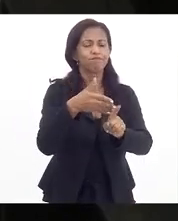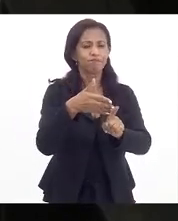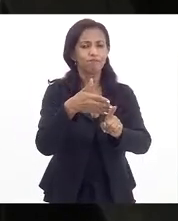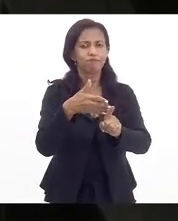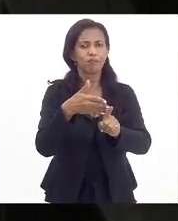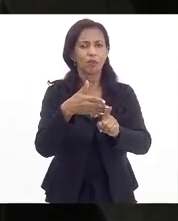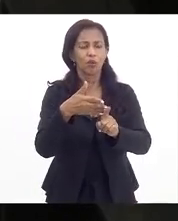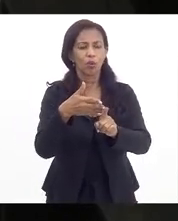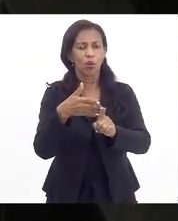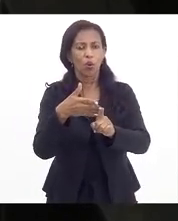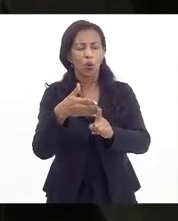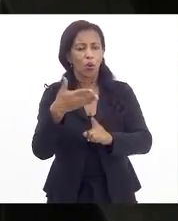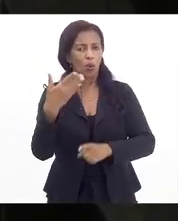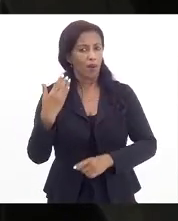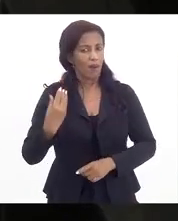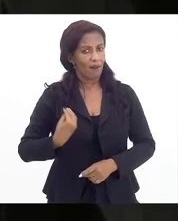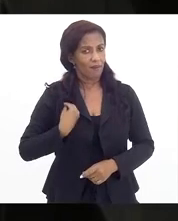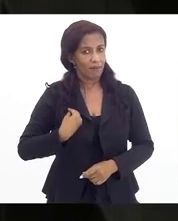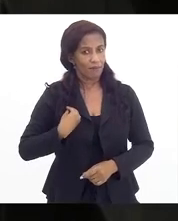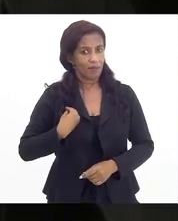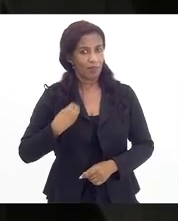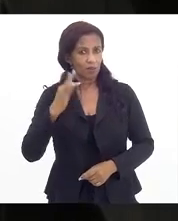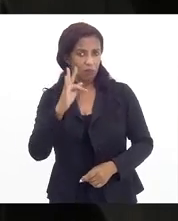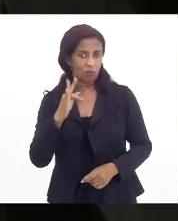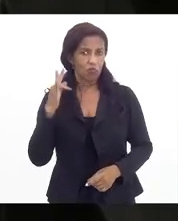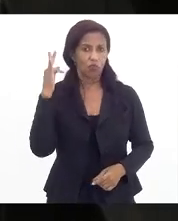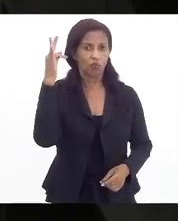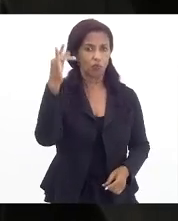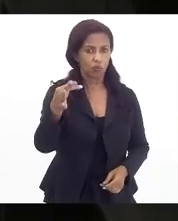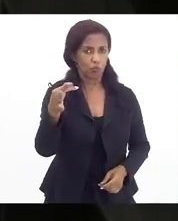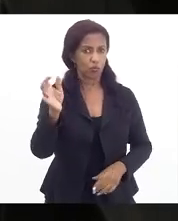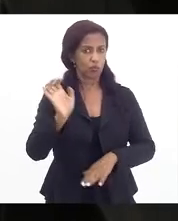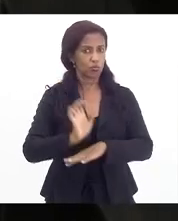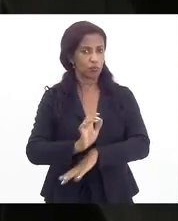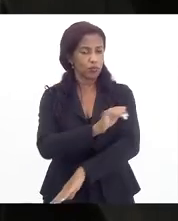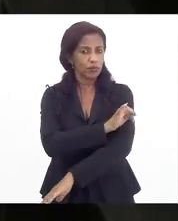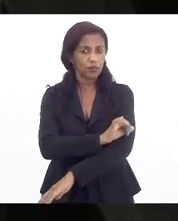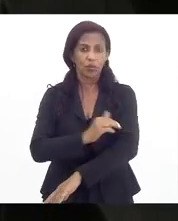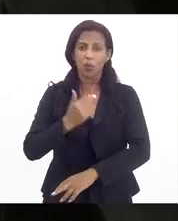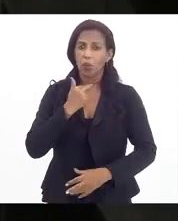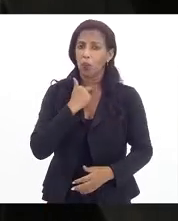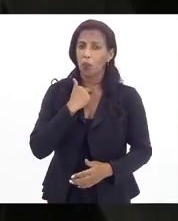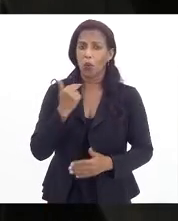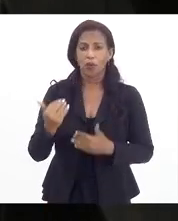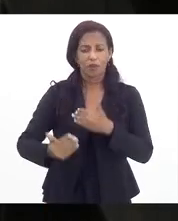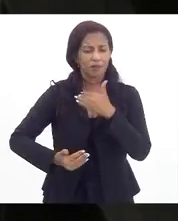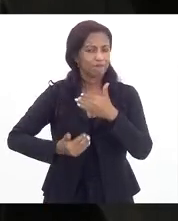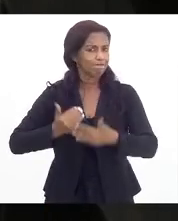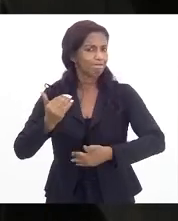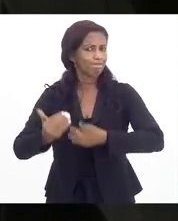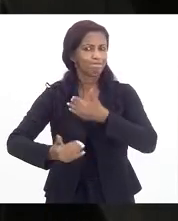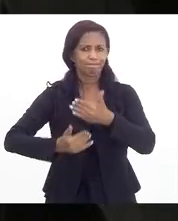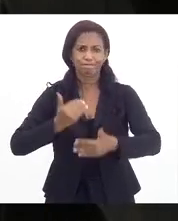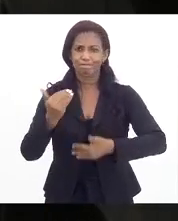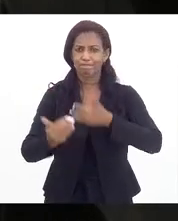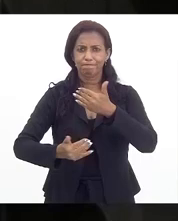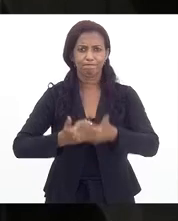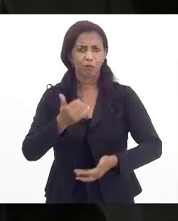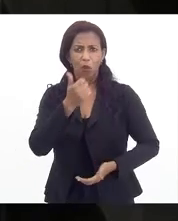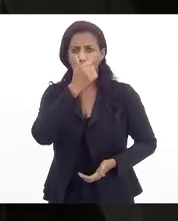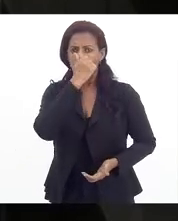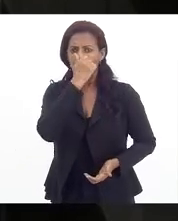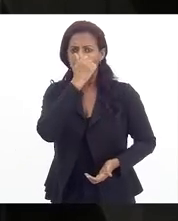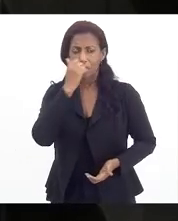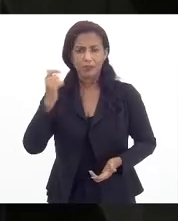o presente e o futuro do serviço público no Rio de Janeiro não poderia se dar nesse ritmo tão a soldado